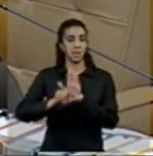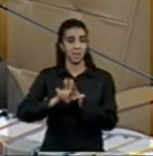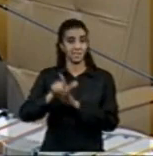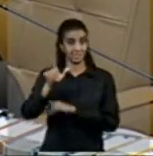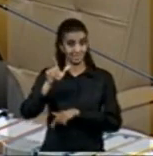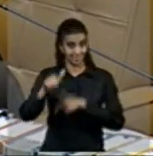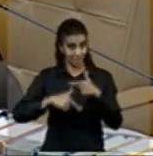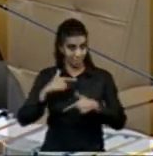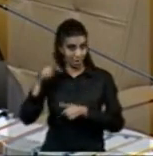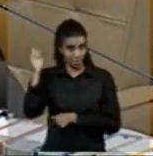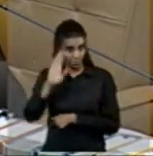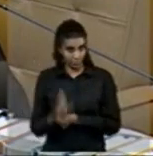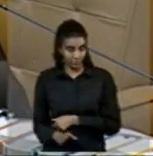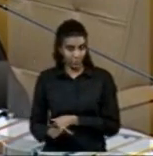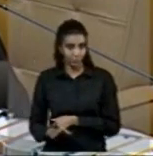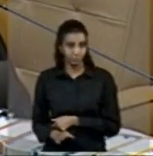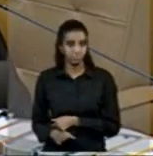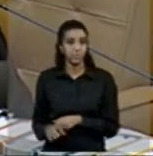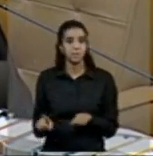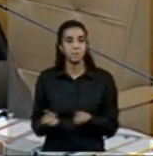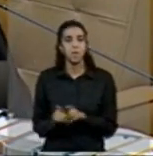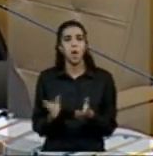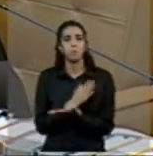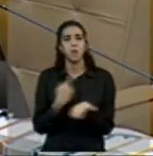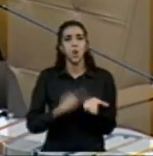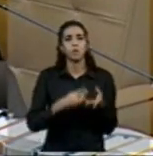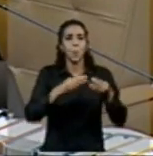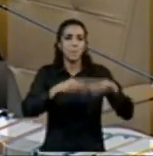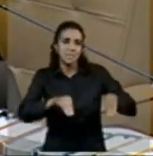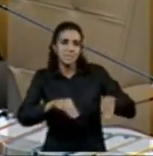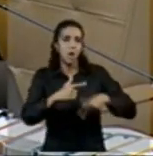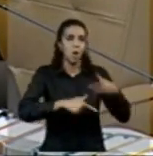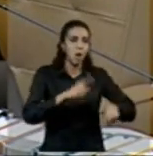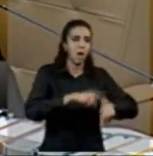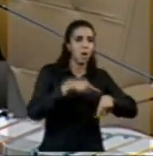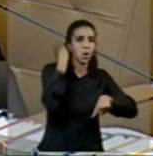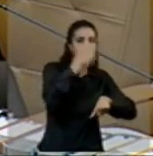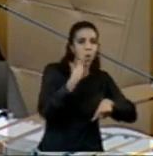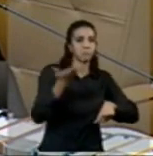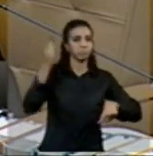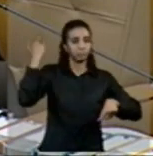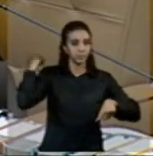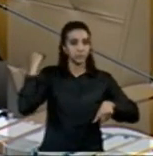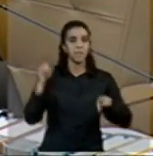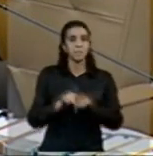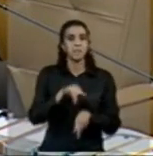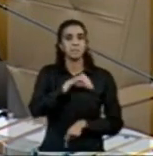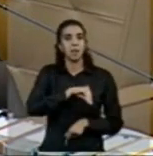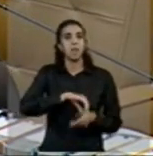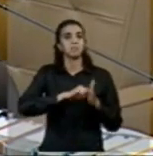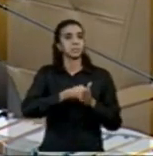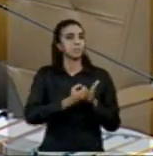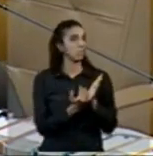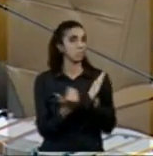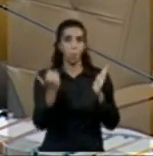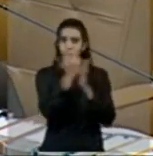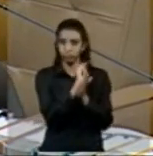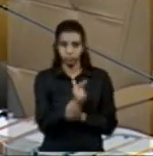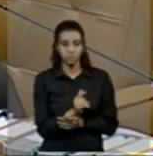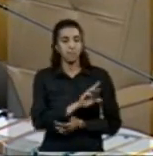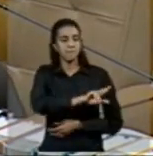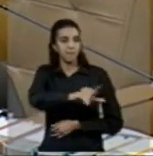trabalhista brasileira, com acordos de compensação de jornada, contrato provisório de trabalho, congelamento do salário mínimo, entre outros